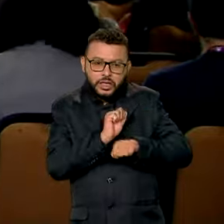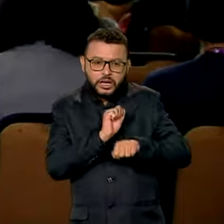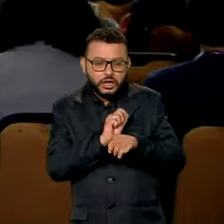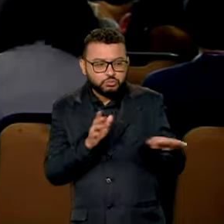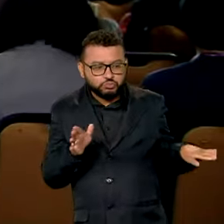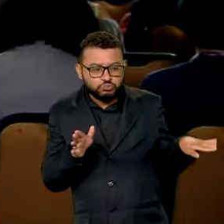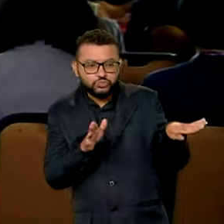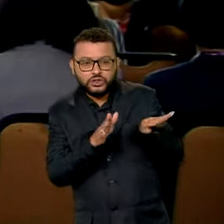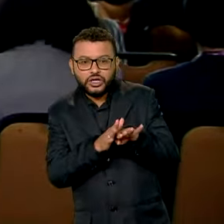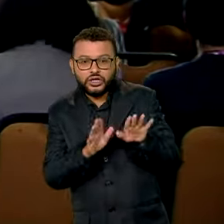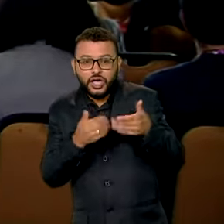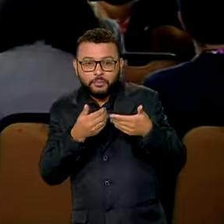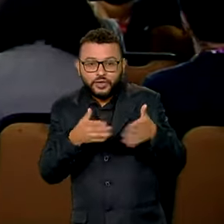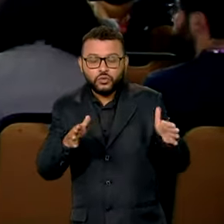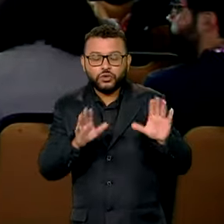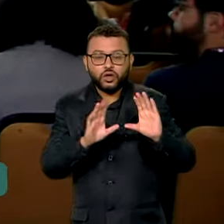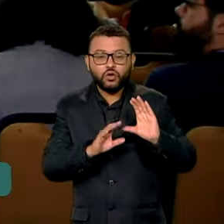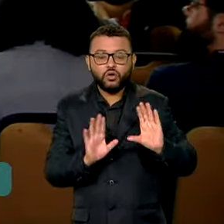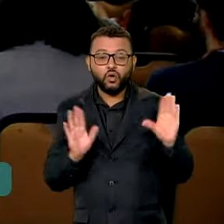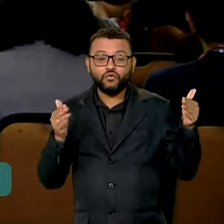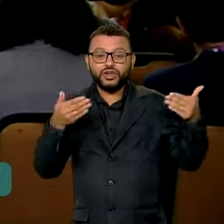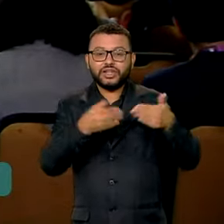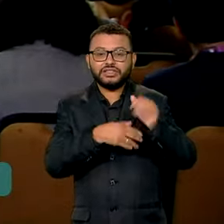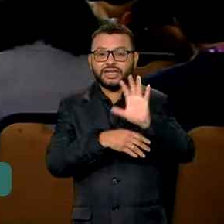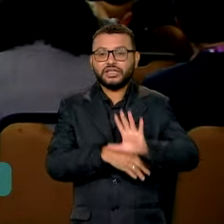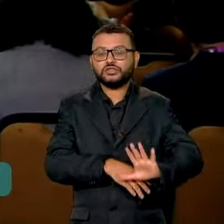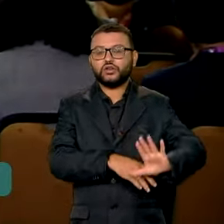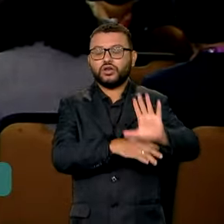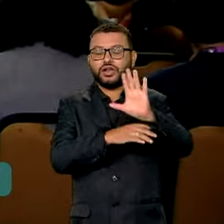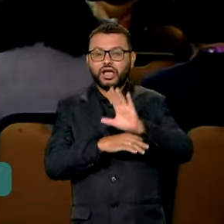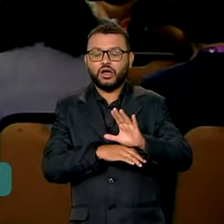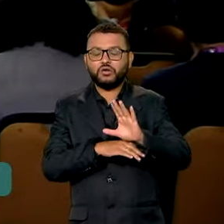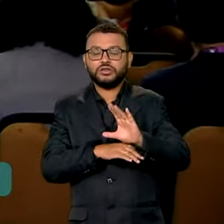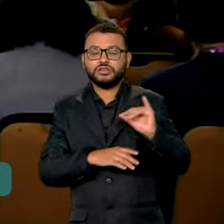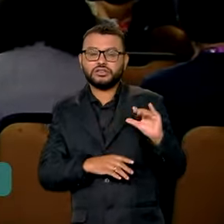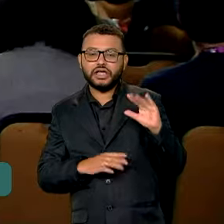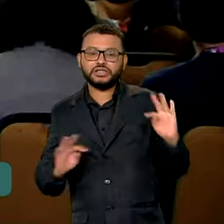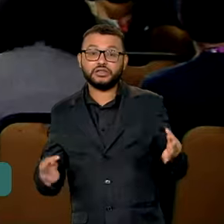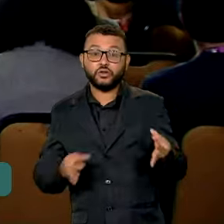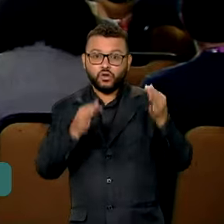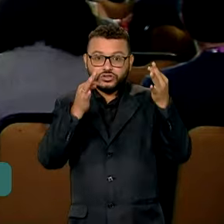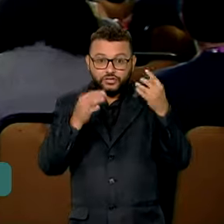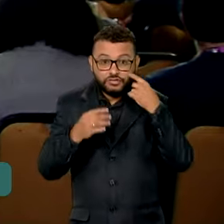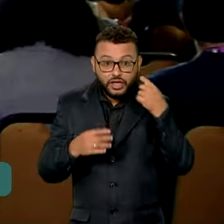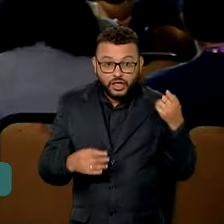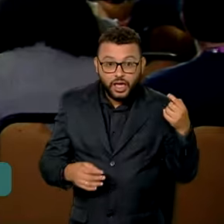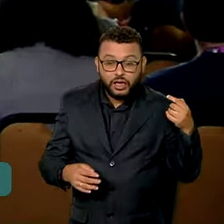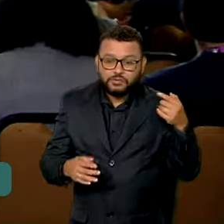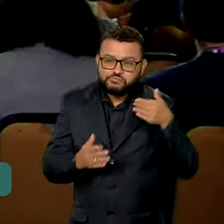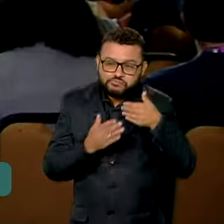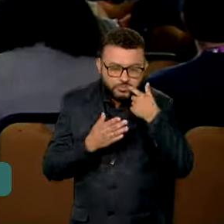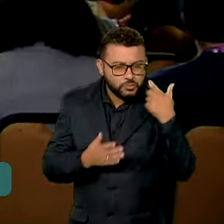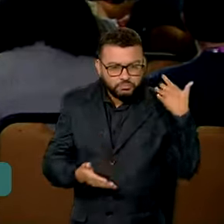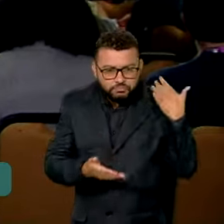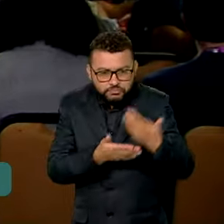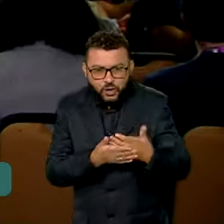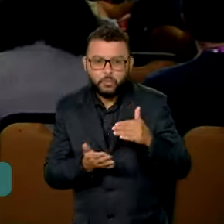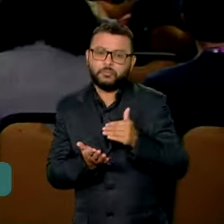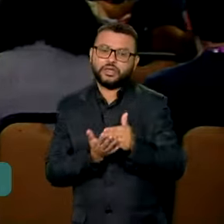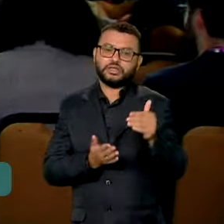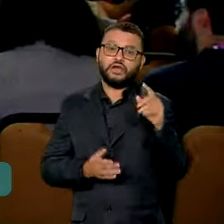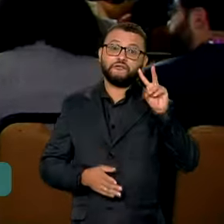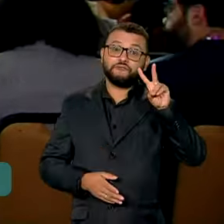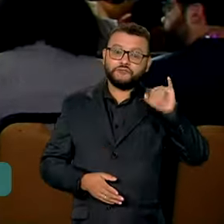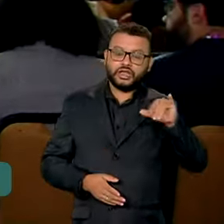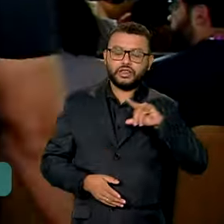da Conferência Nacional de Ciência, Tecnologia e Inovação, que deve começar daqui a pouquinho.